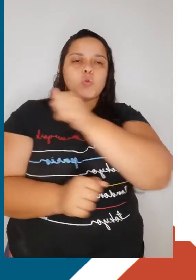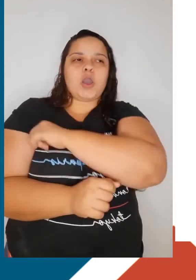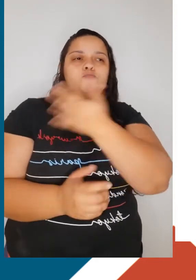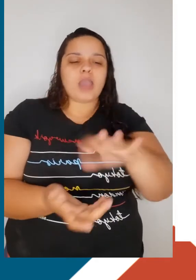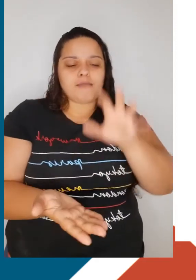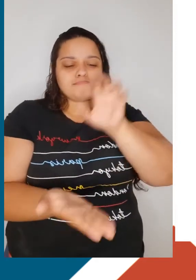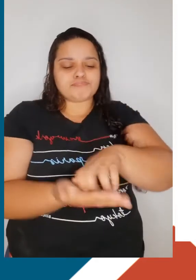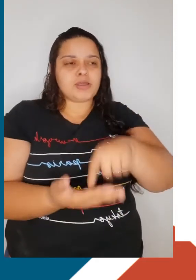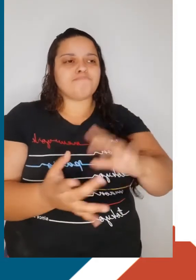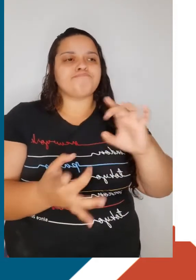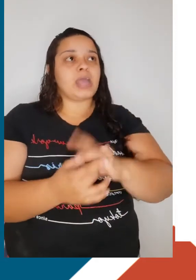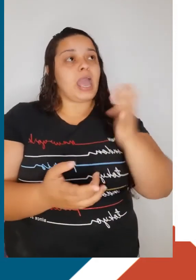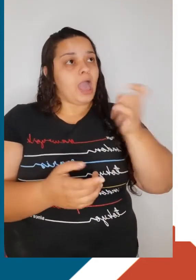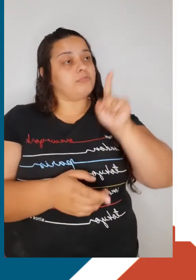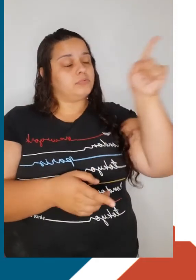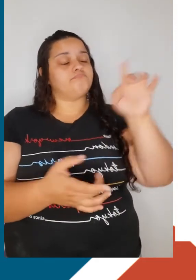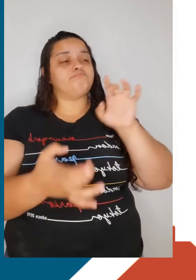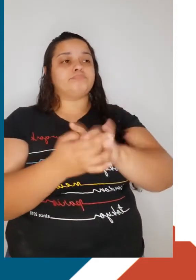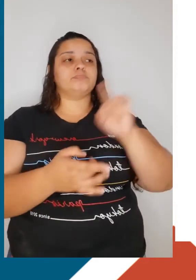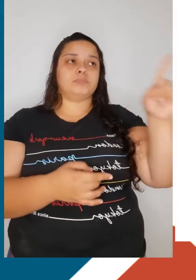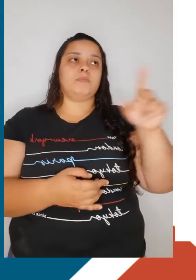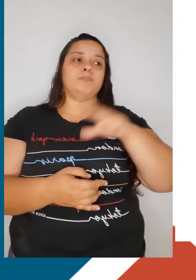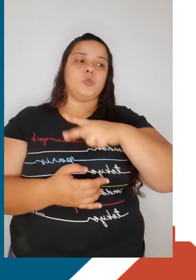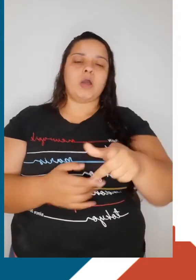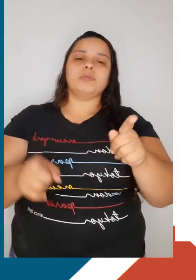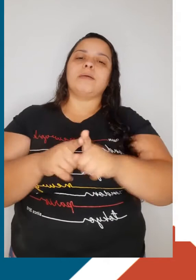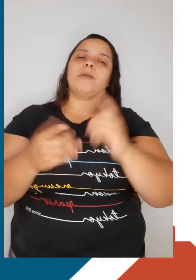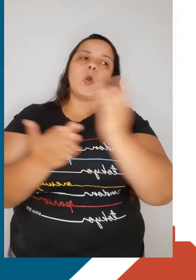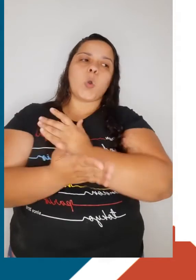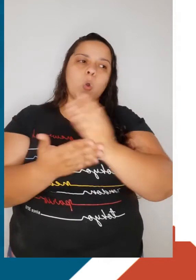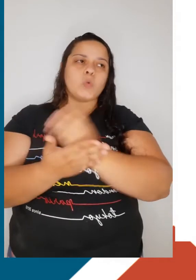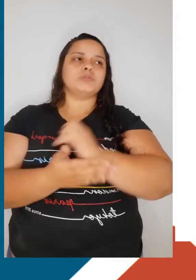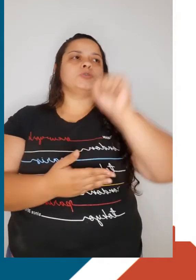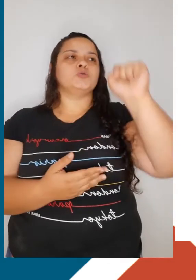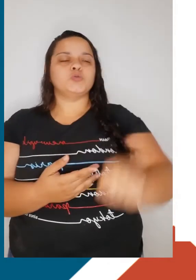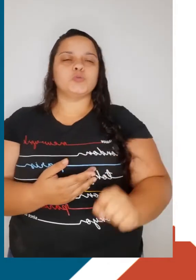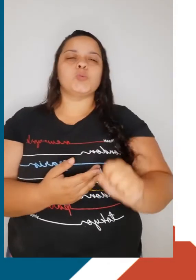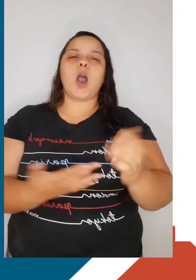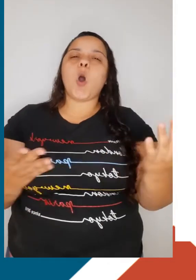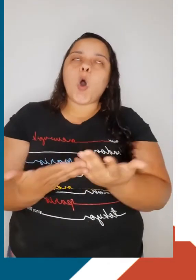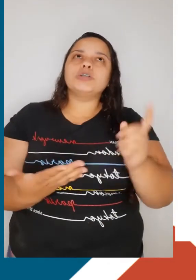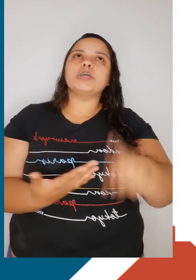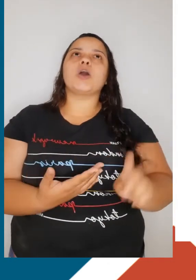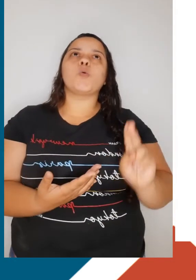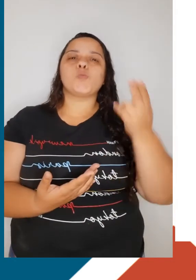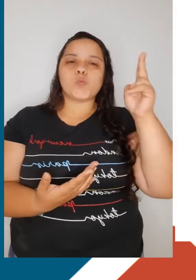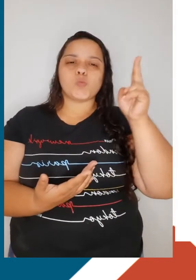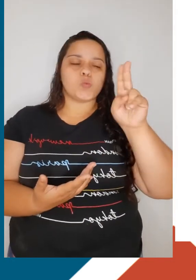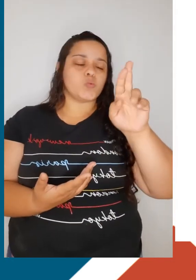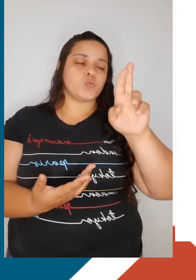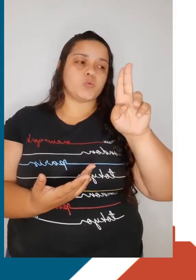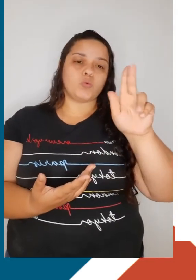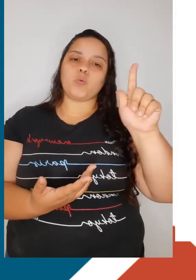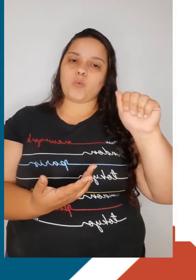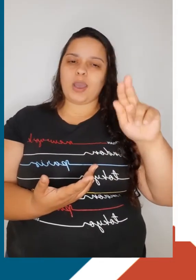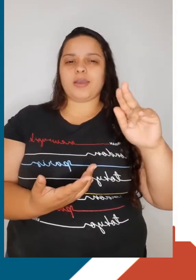no Rio de Janeiro. Alguns conflitos também puderam ser vistos ali no sul, na atual Uruguai, a região da